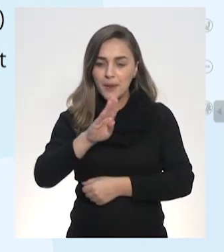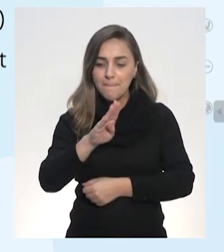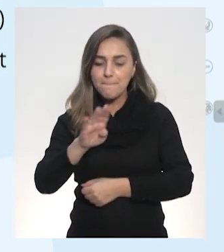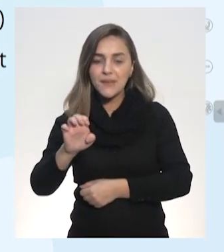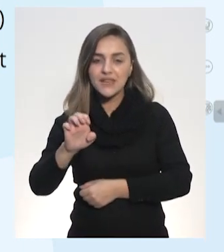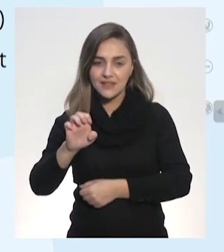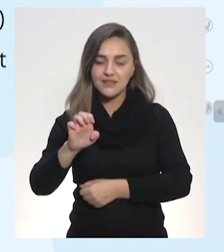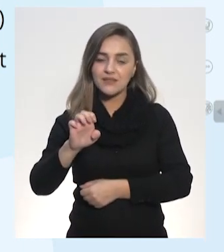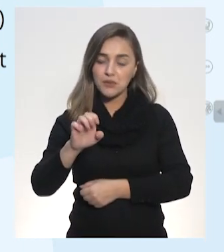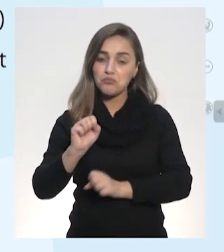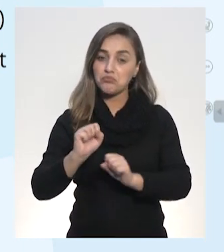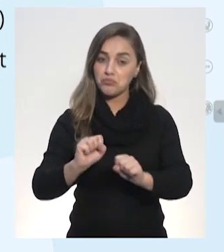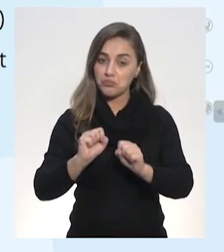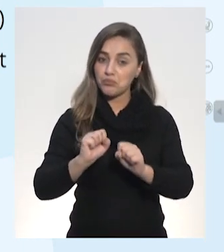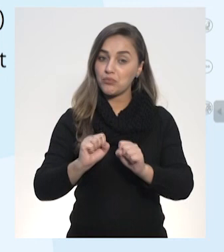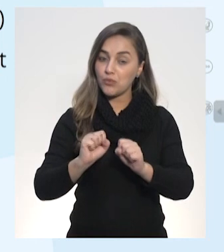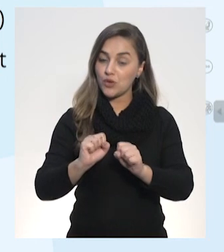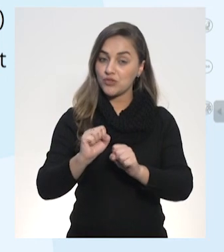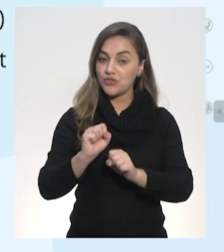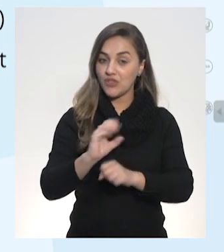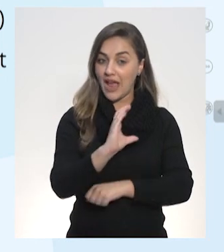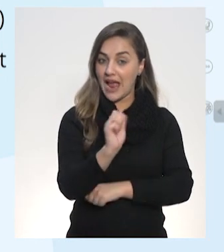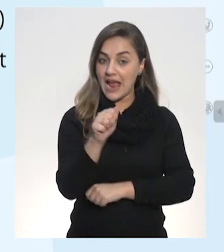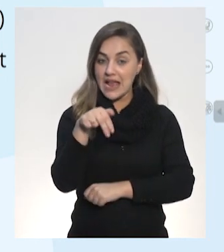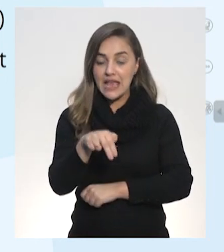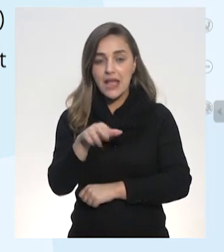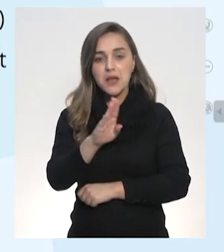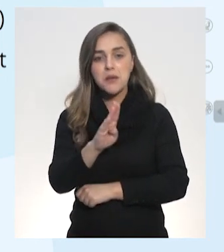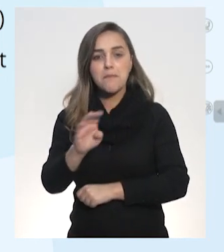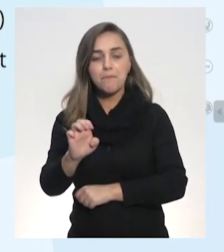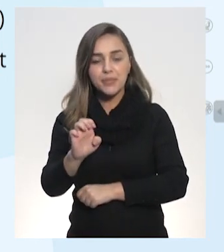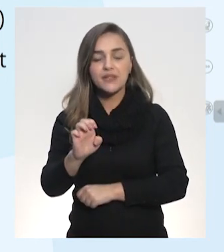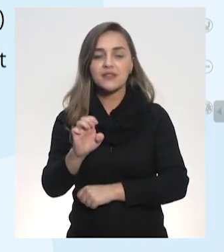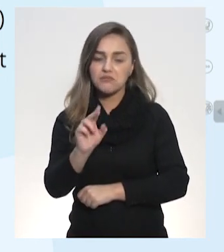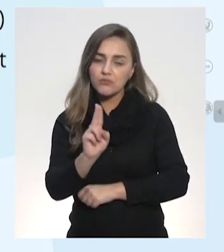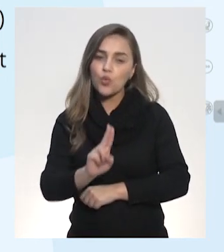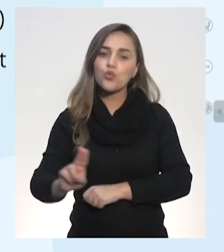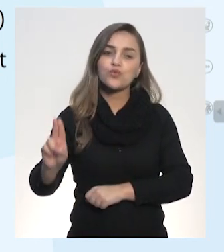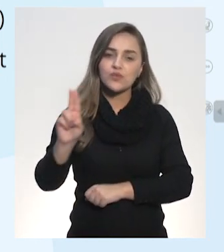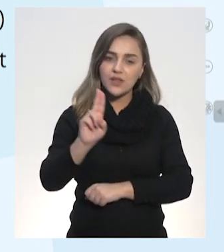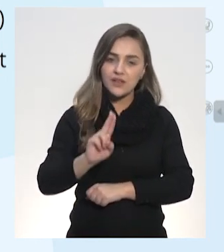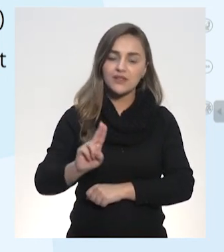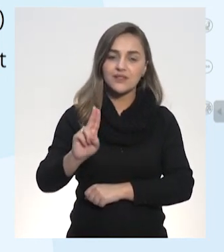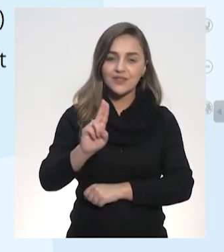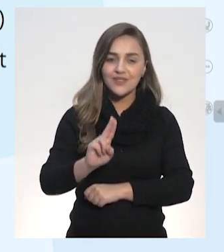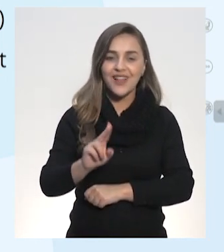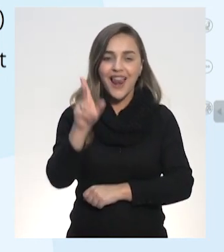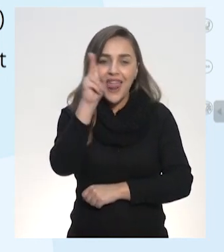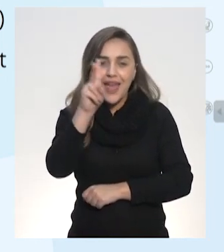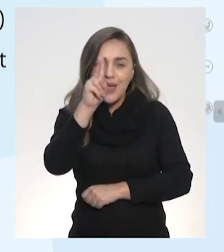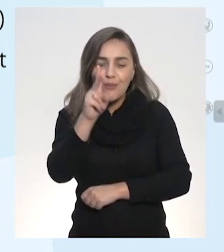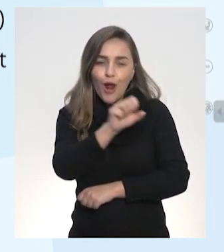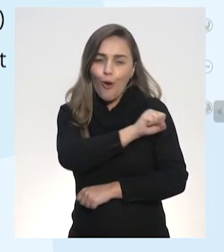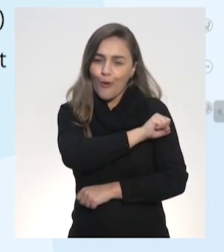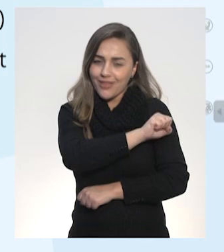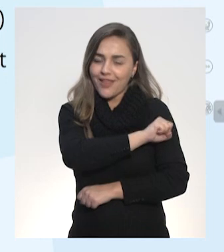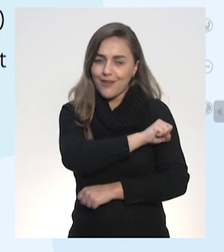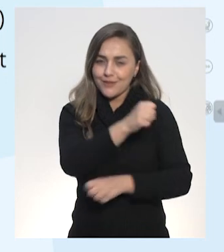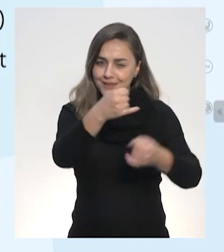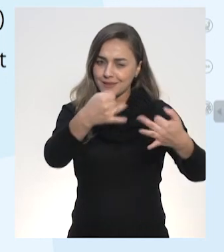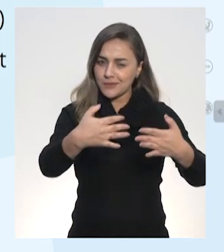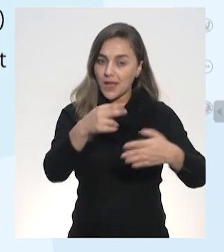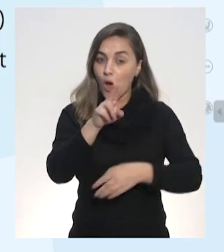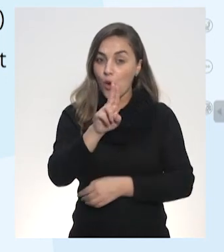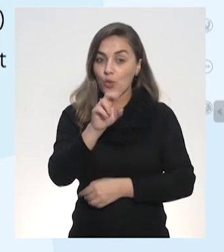né? Pode ser, can be, pode ser usado. Lembra no 8º ano que vocês viram a voz passiva? Então, pode